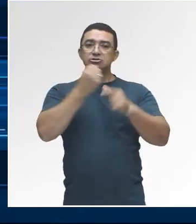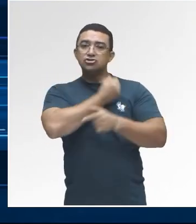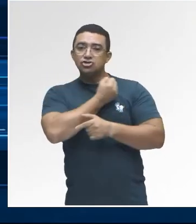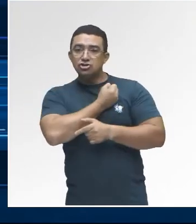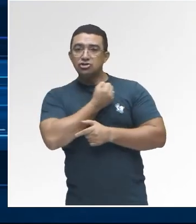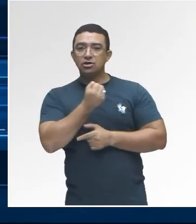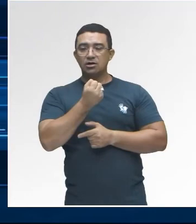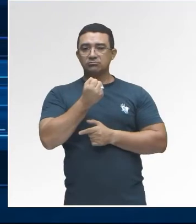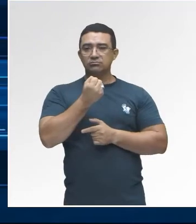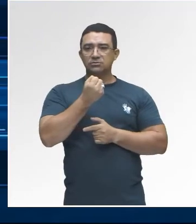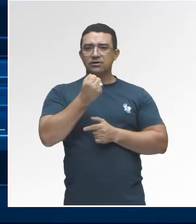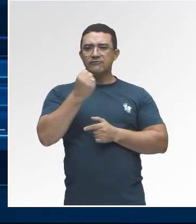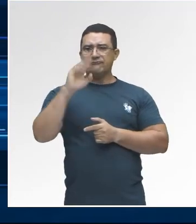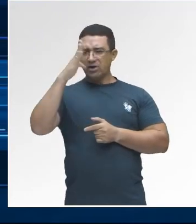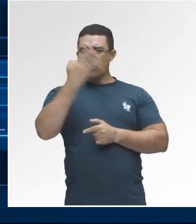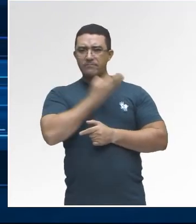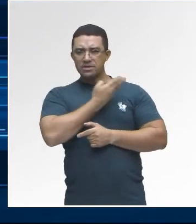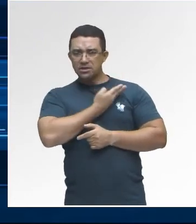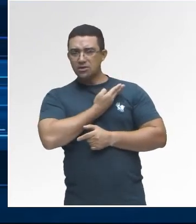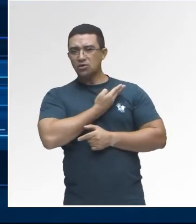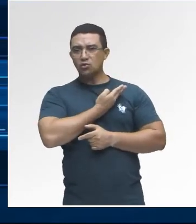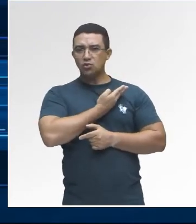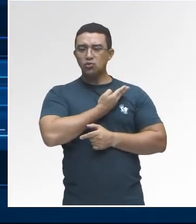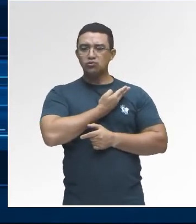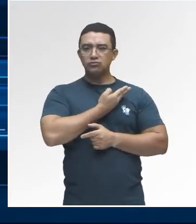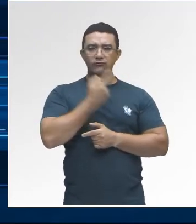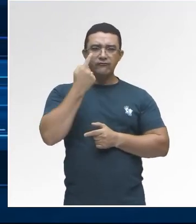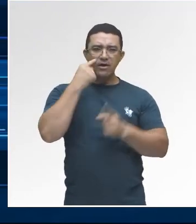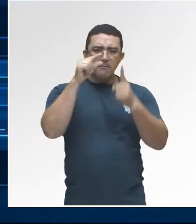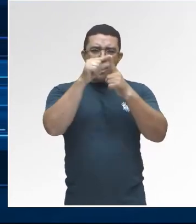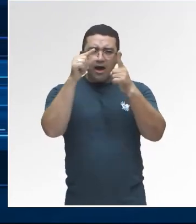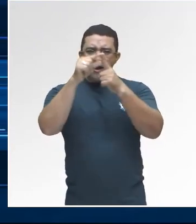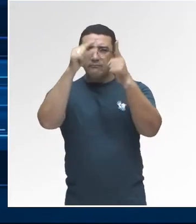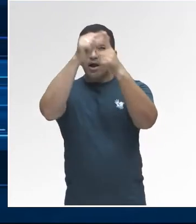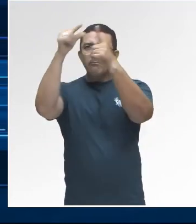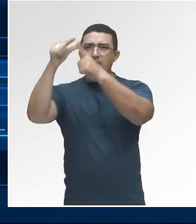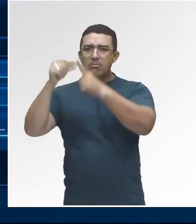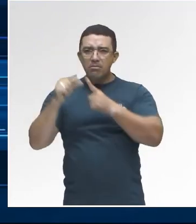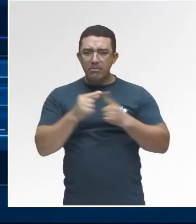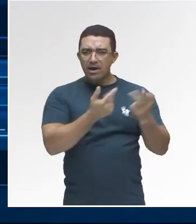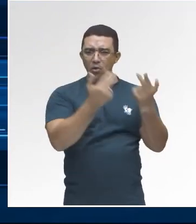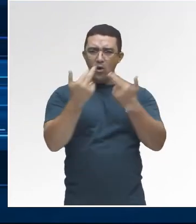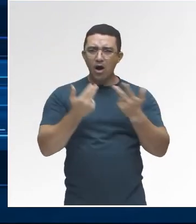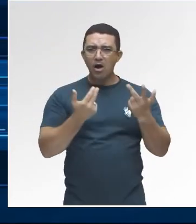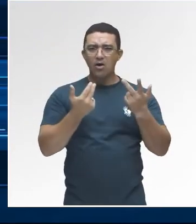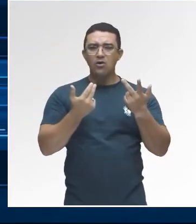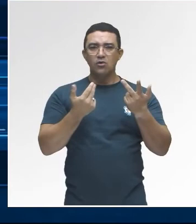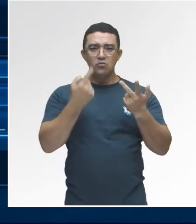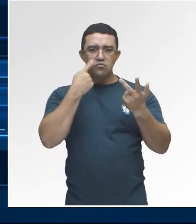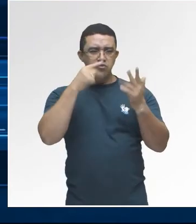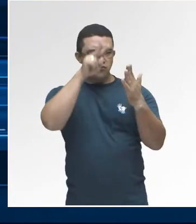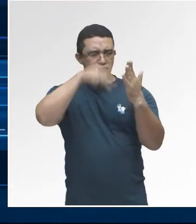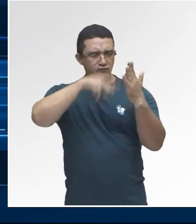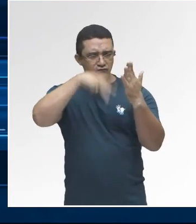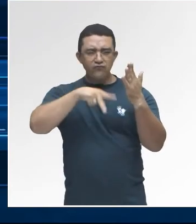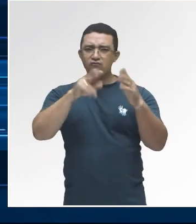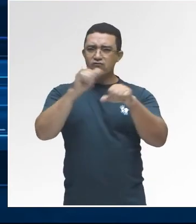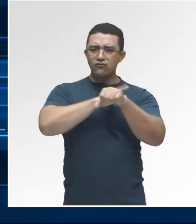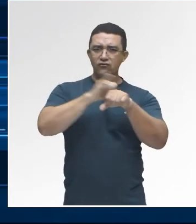Cognate words. Então, você tem aí essa parte desse texto, continuando, mais um pedacinho do texto